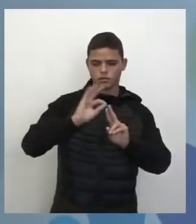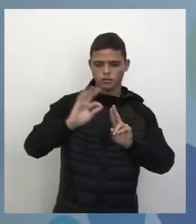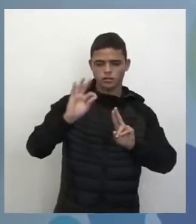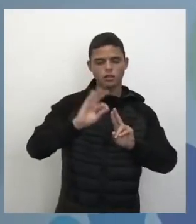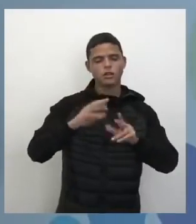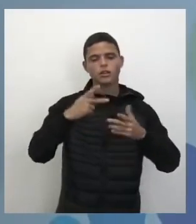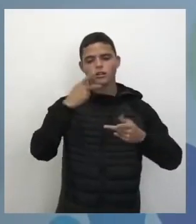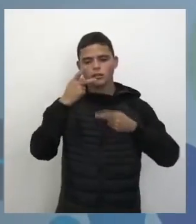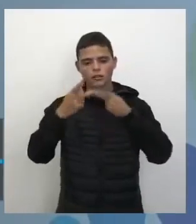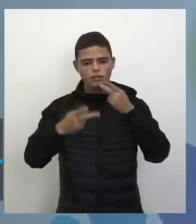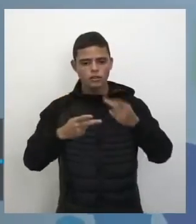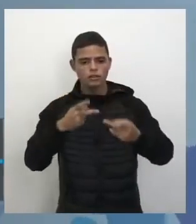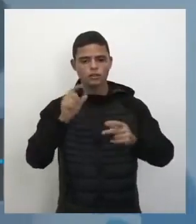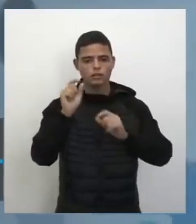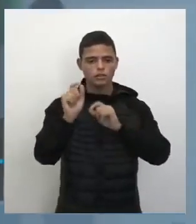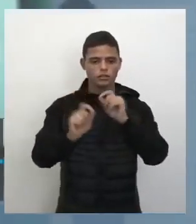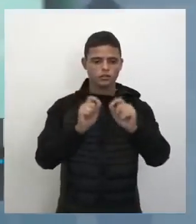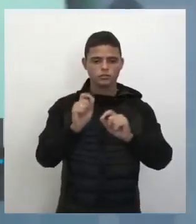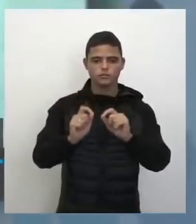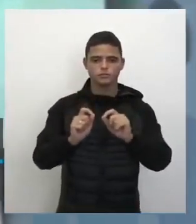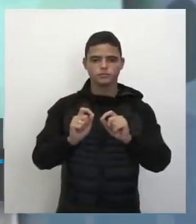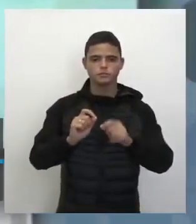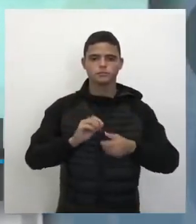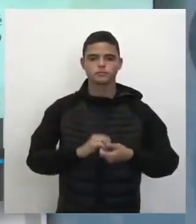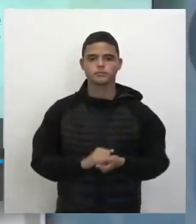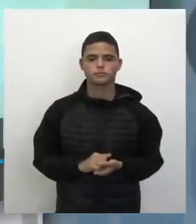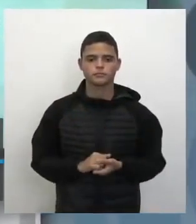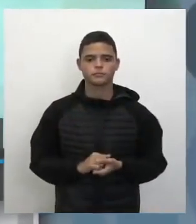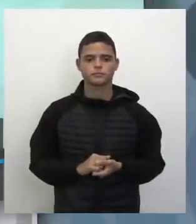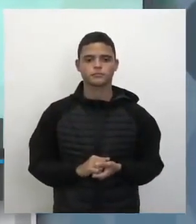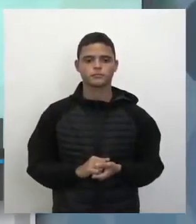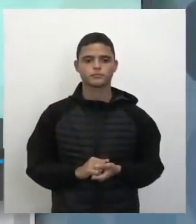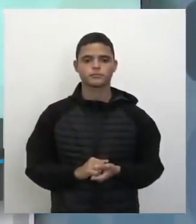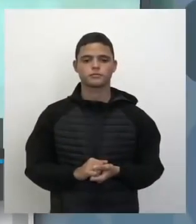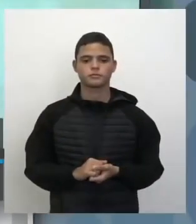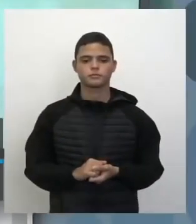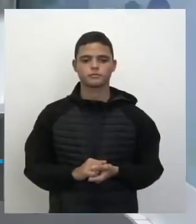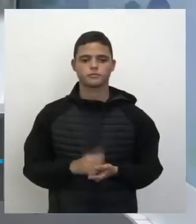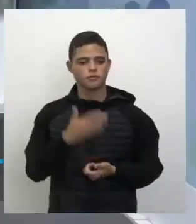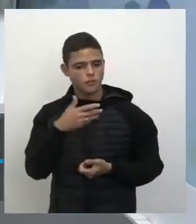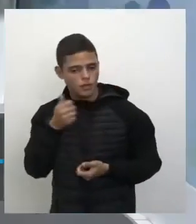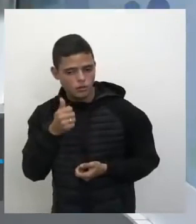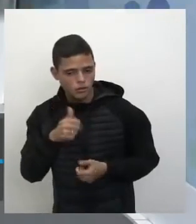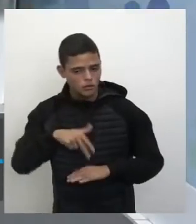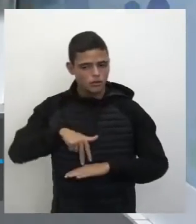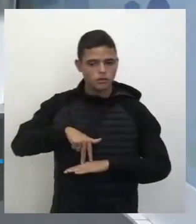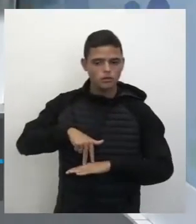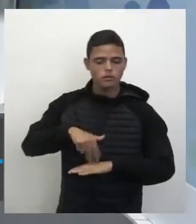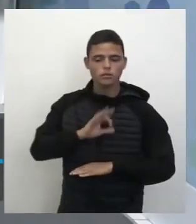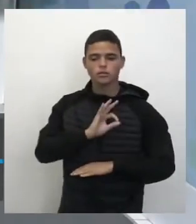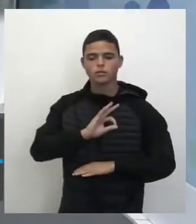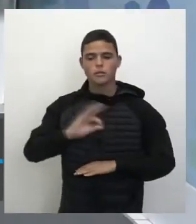falando de um... Acho que eu estou meio na frente aqui, né? Vamos ficar mais para cá. Aqui? Aqui é melhor?